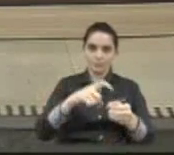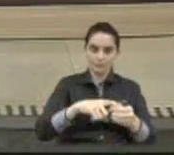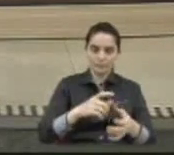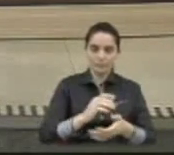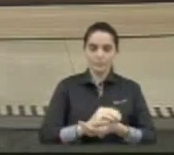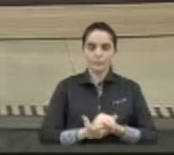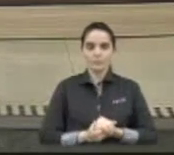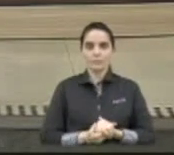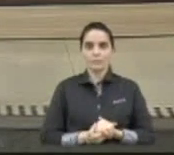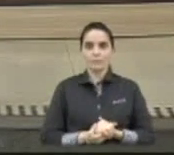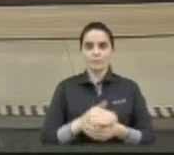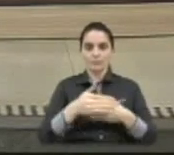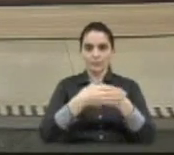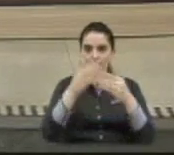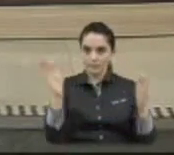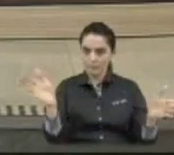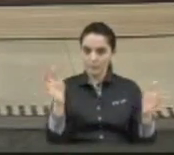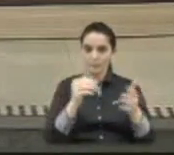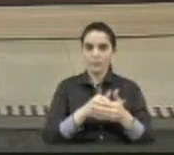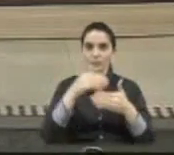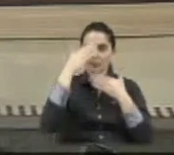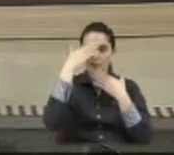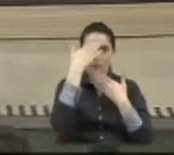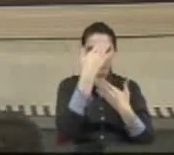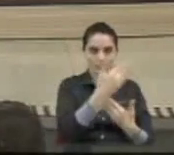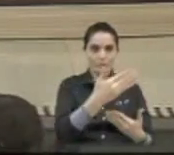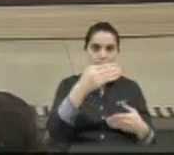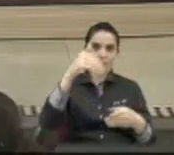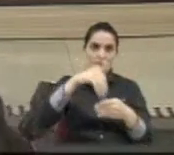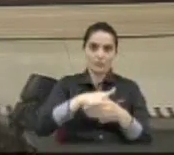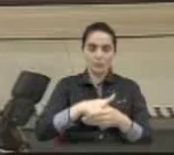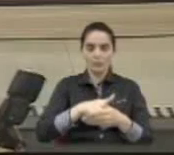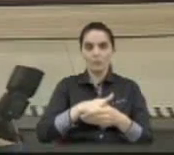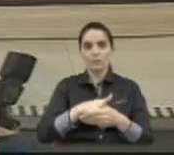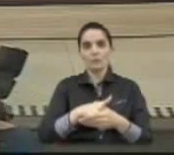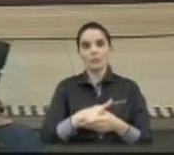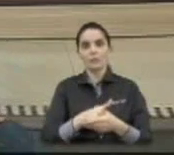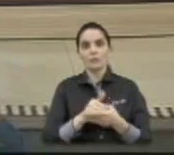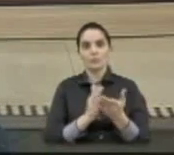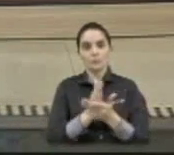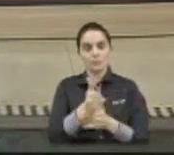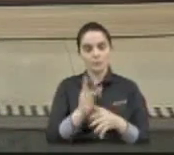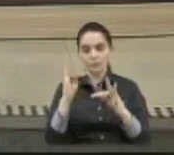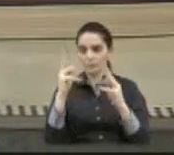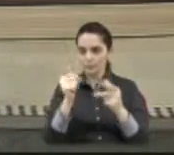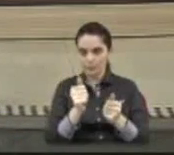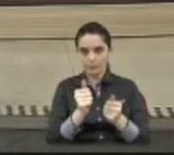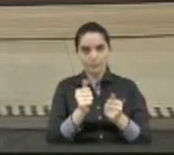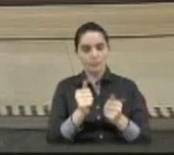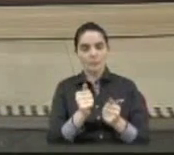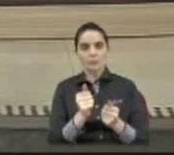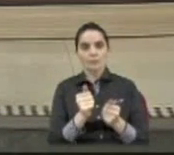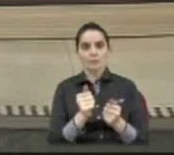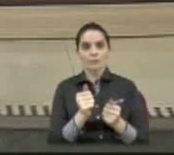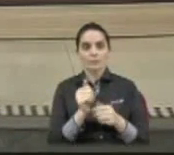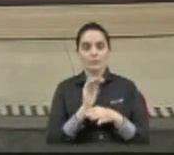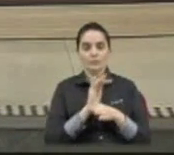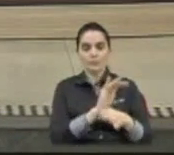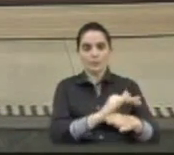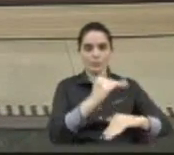sessão. Eu reabro a sessão e agradeço o voto favorável de todos, pois esse projeto contribuirá para